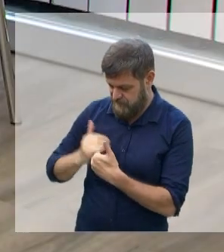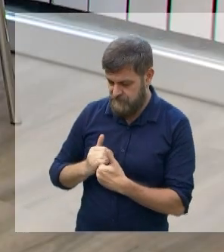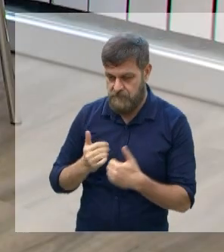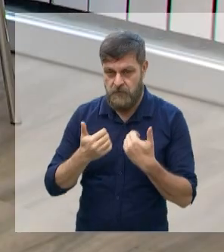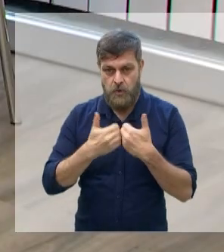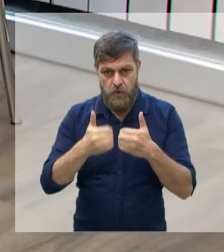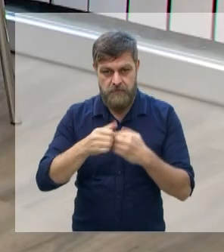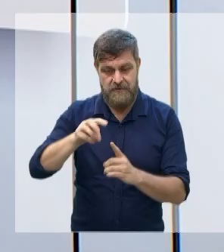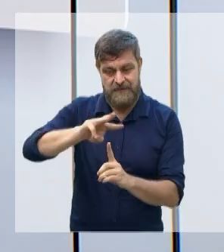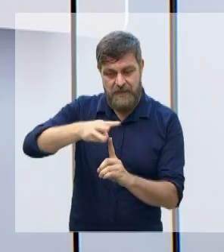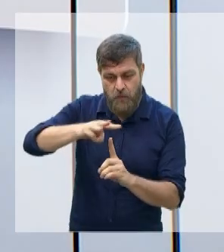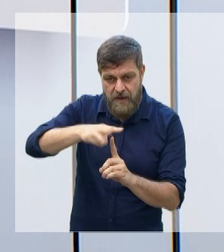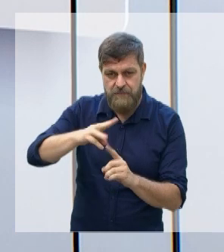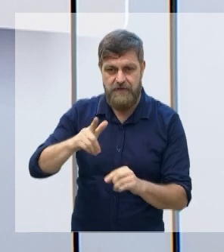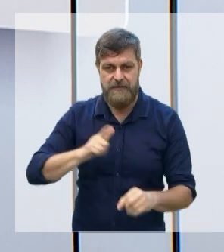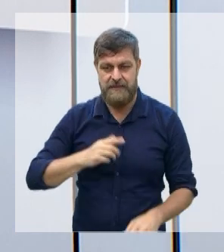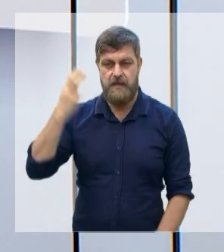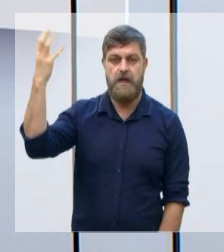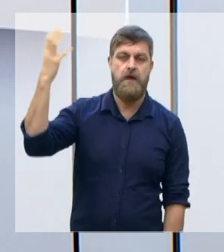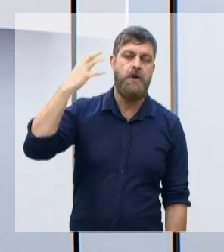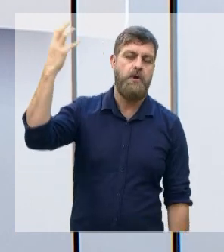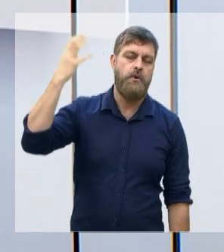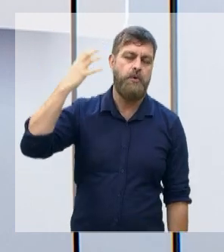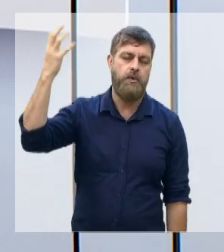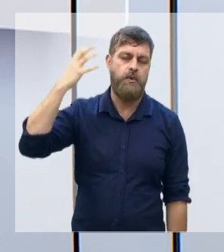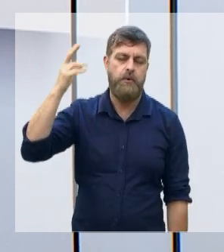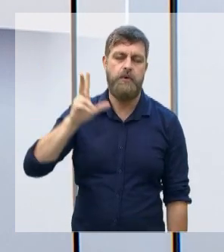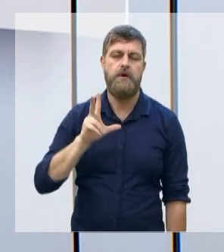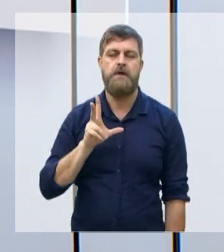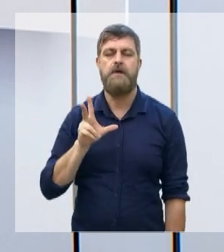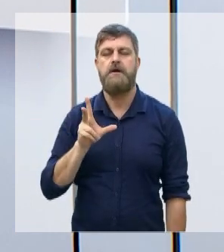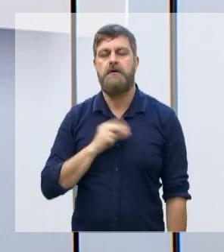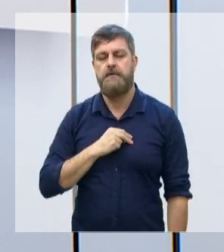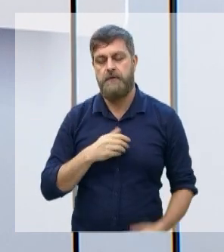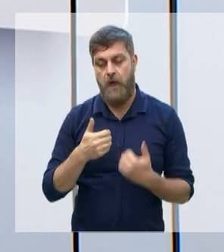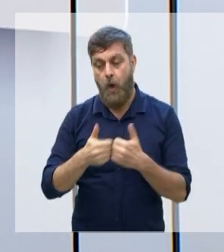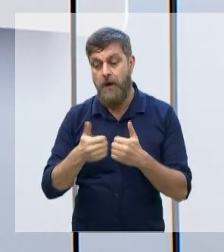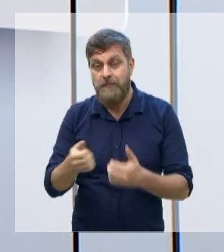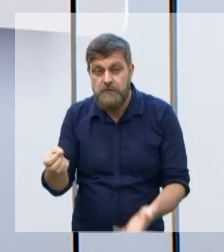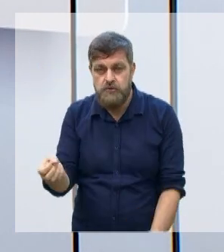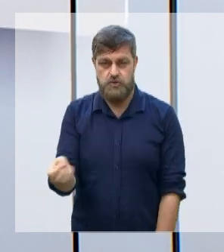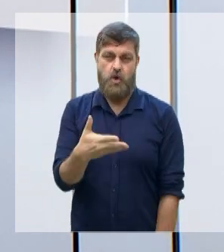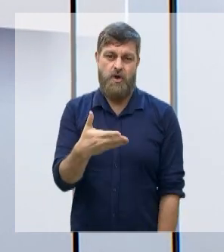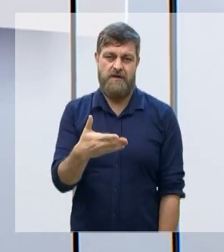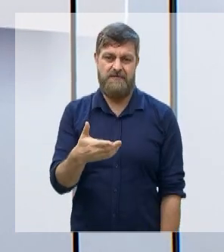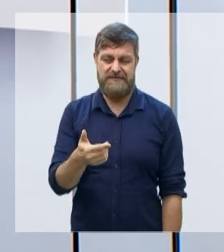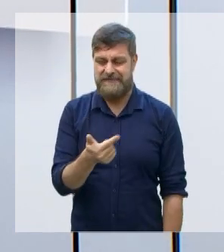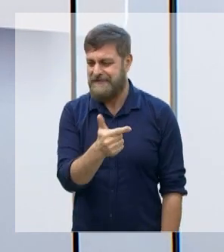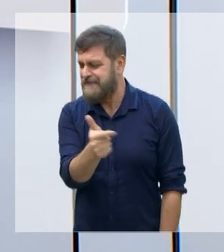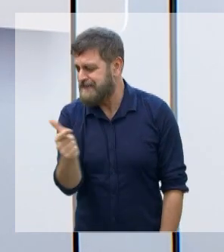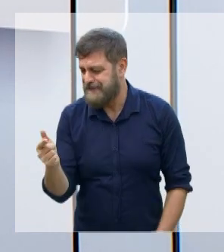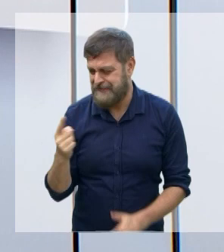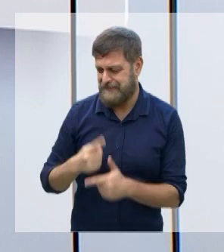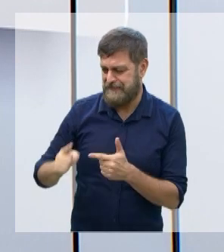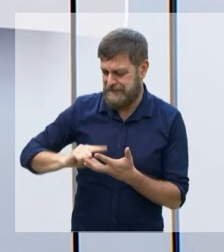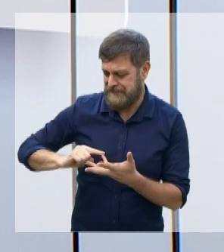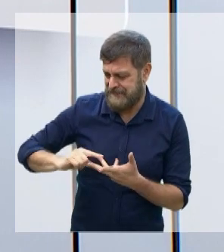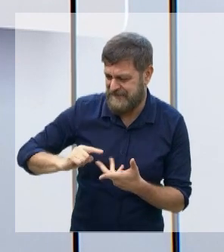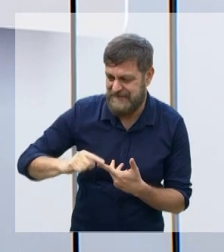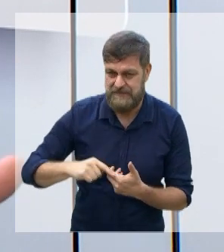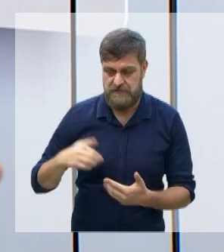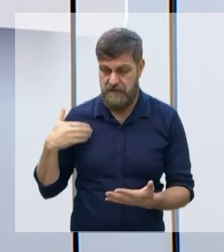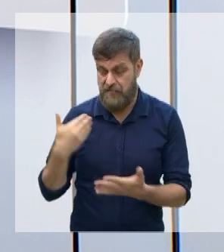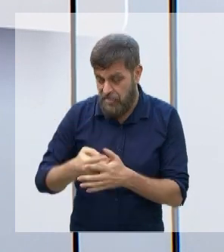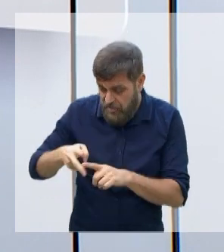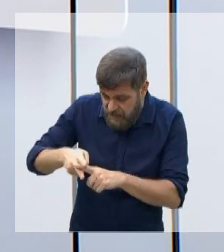eles terão wi fi ele terá ar condicionado serão ônibus novos não terá é os problemas é que até